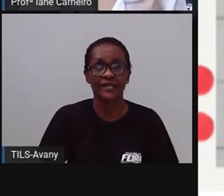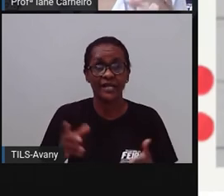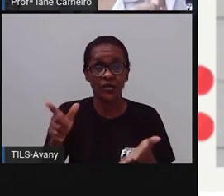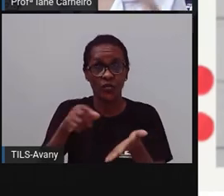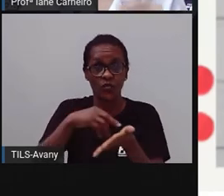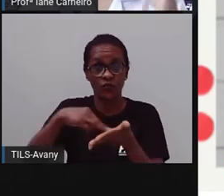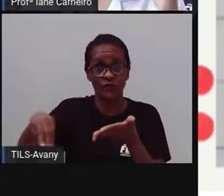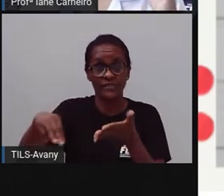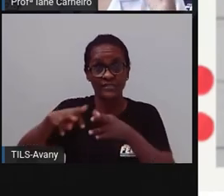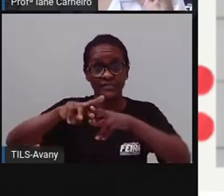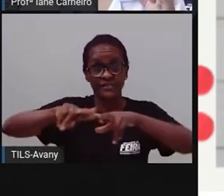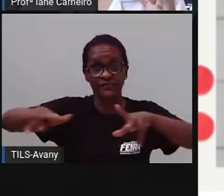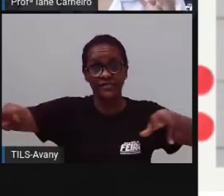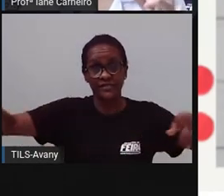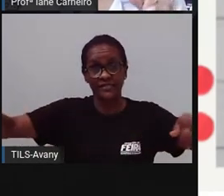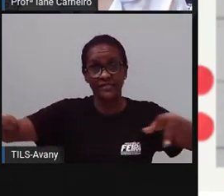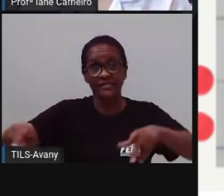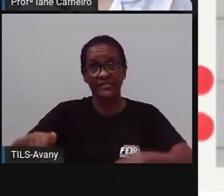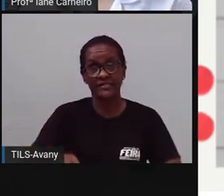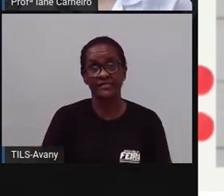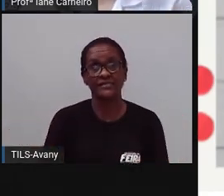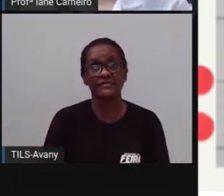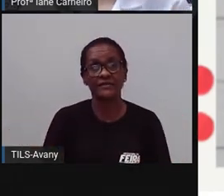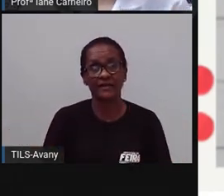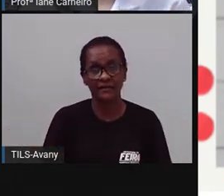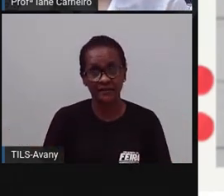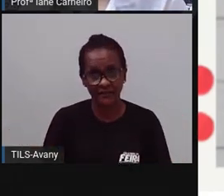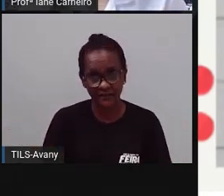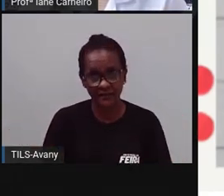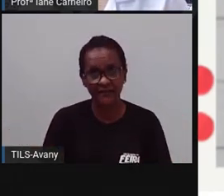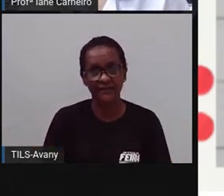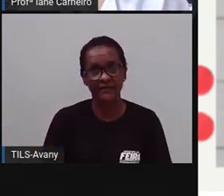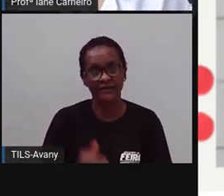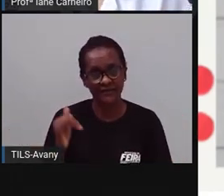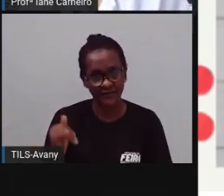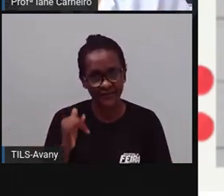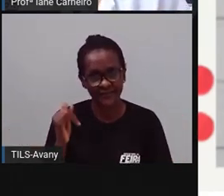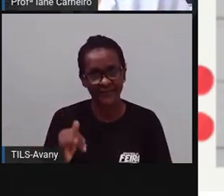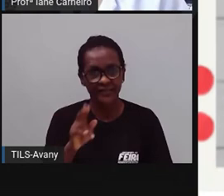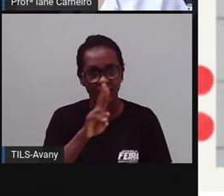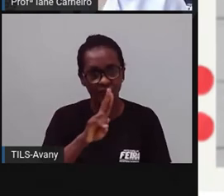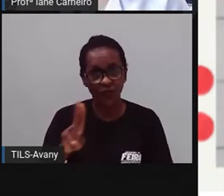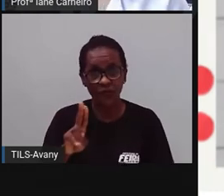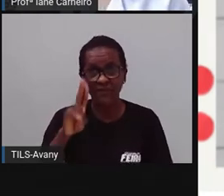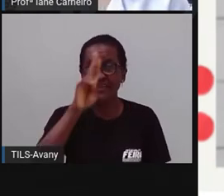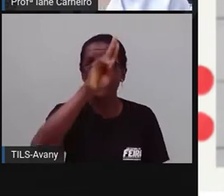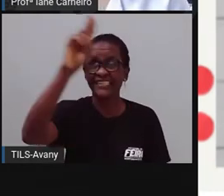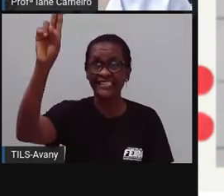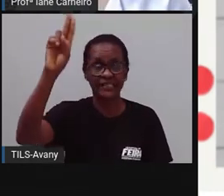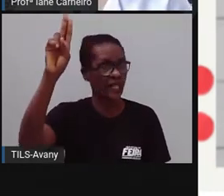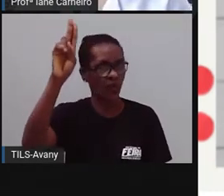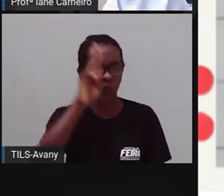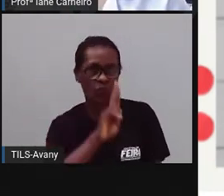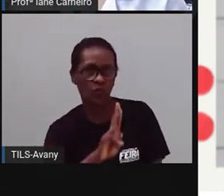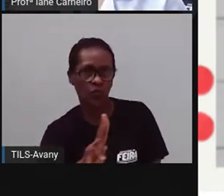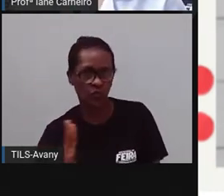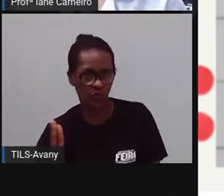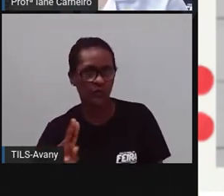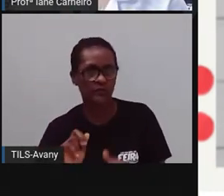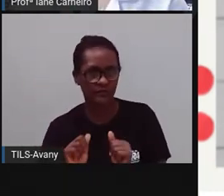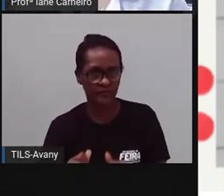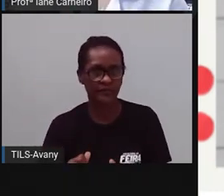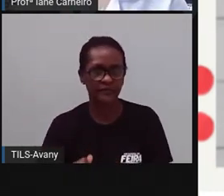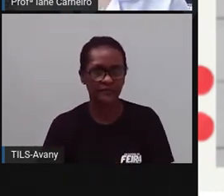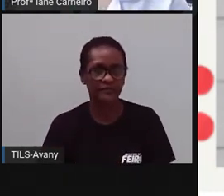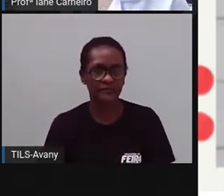convite para vocês verem que nem sempre o nome da aniversariante vai ser aqui no início o nome pode vir no final né mas